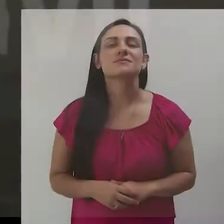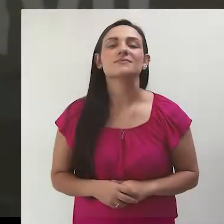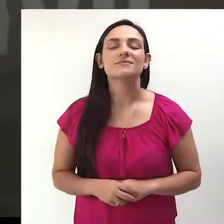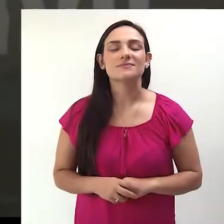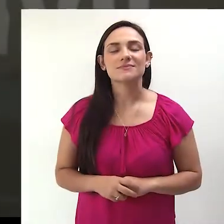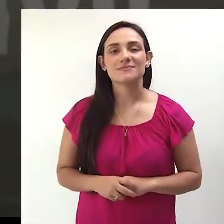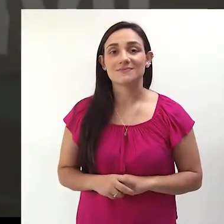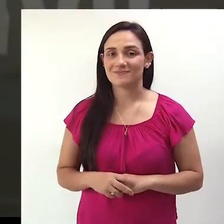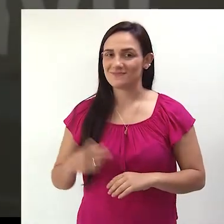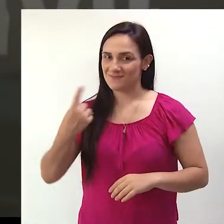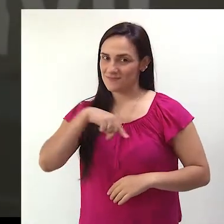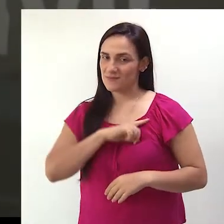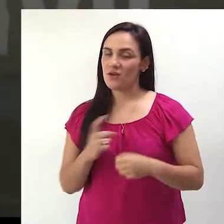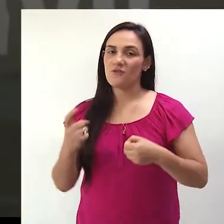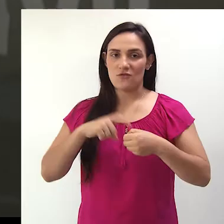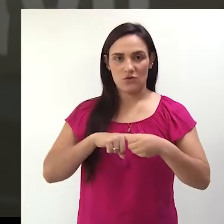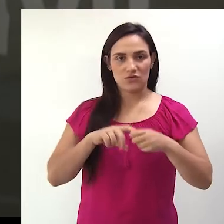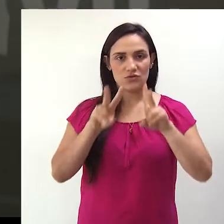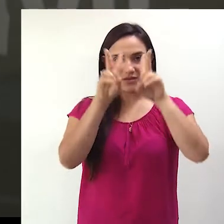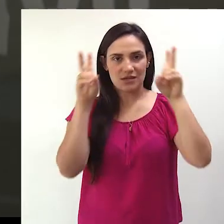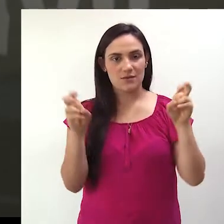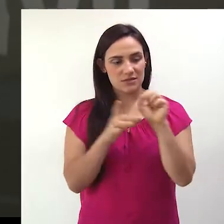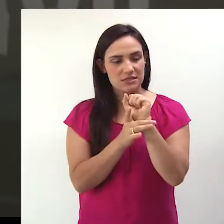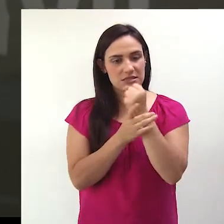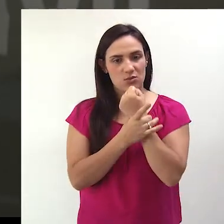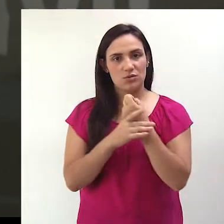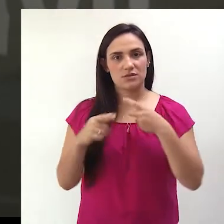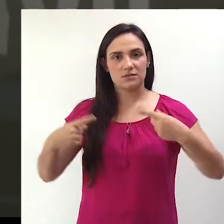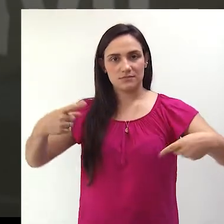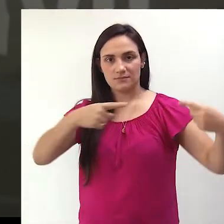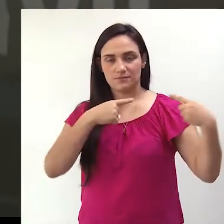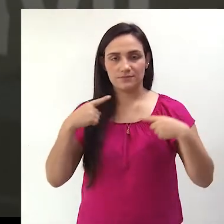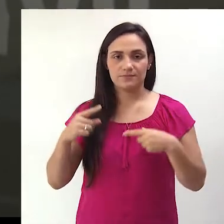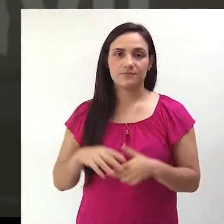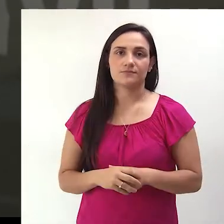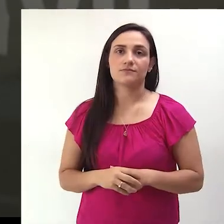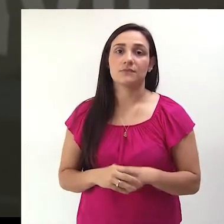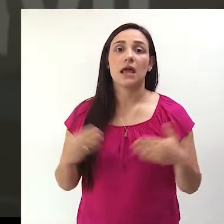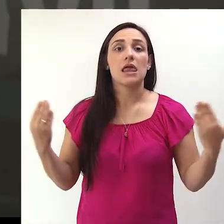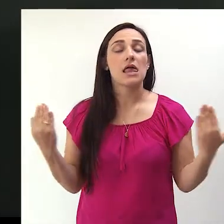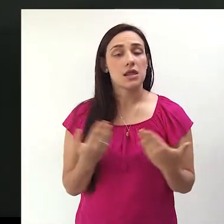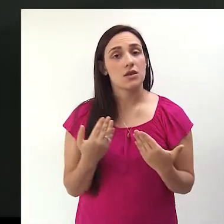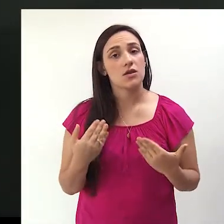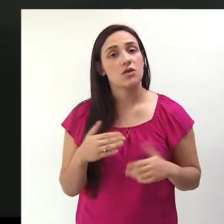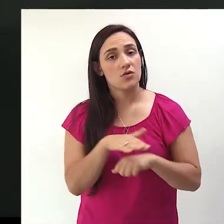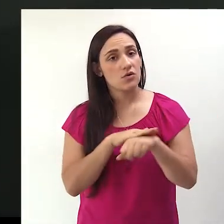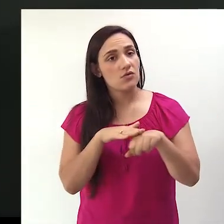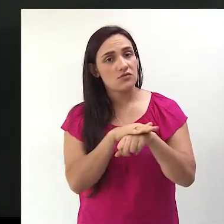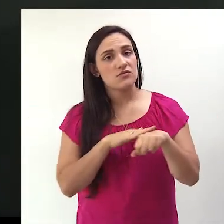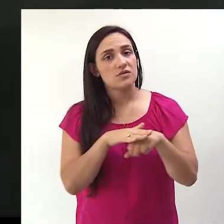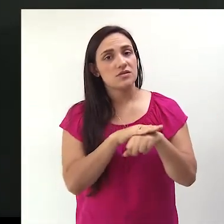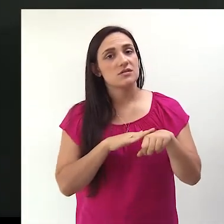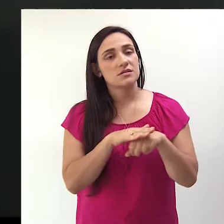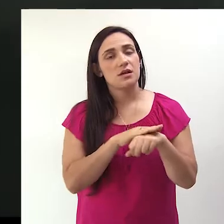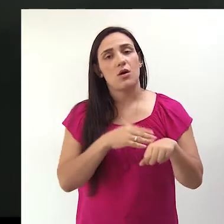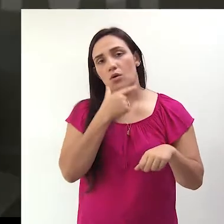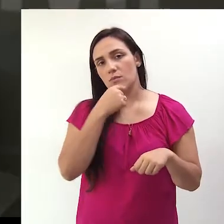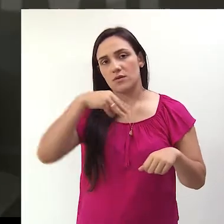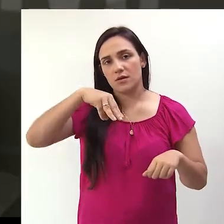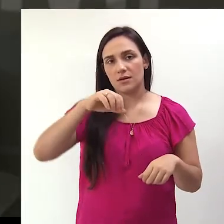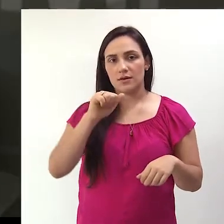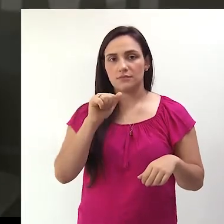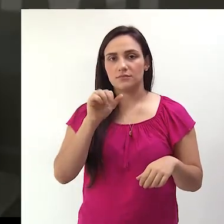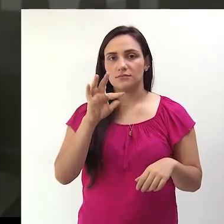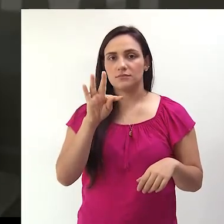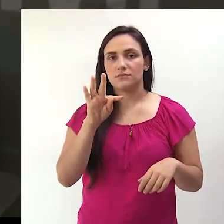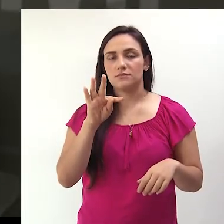De volta com Segurança em Pauta. Vamos continuar a falar sobre o trabalho da Deleagro com o delegado titular, Dr. Matheus Zampieri.